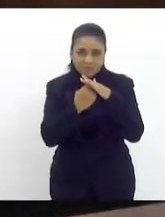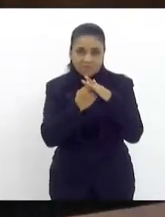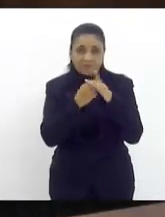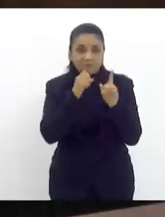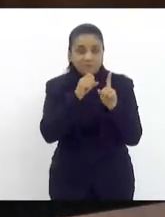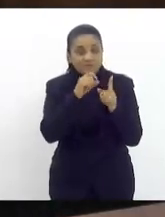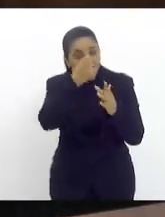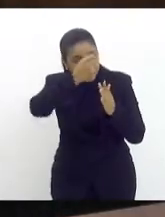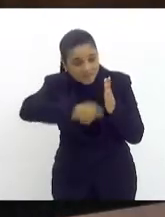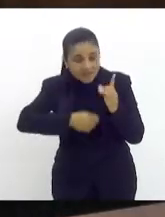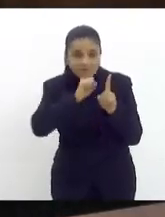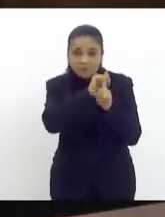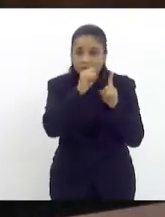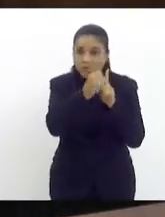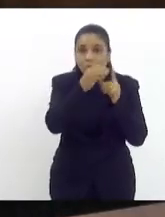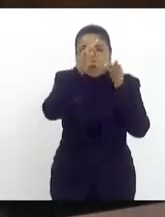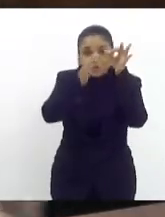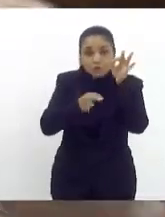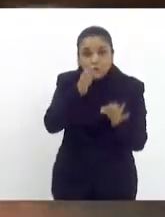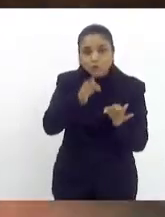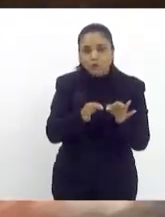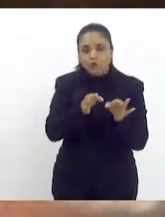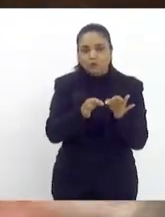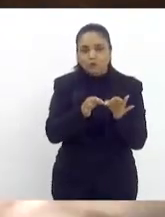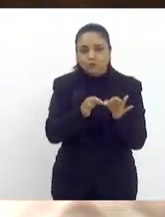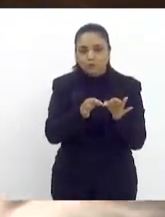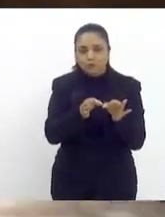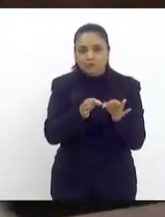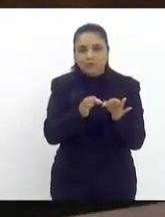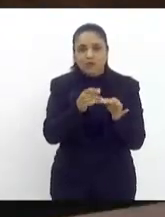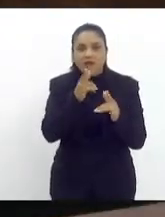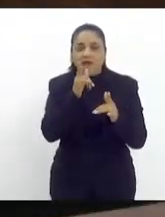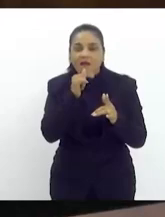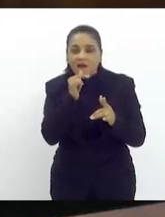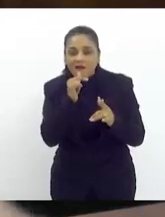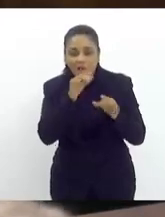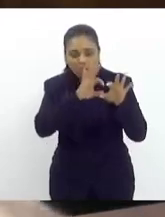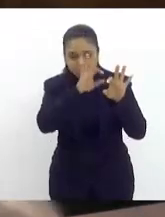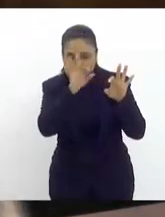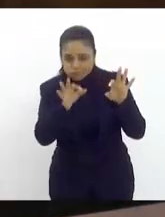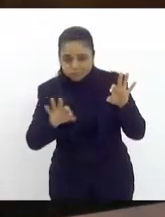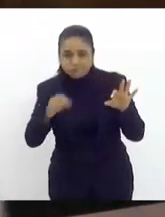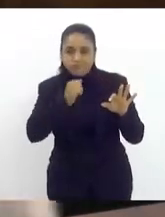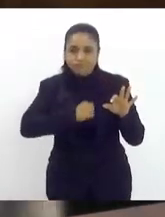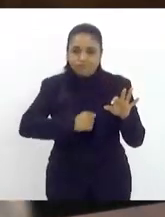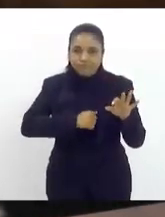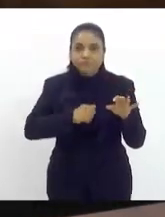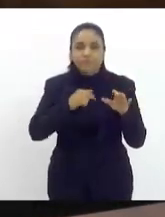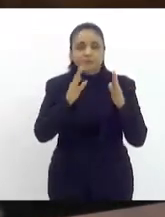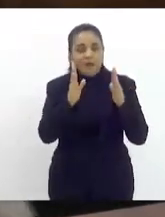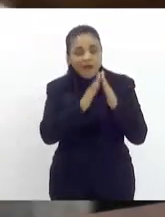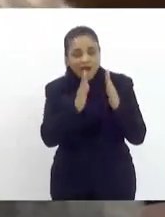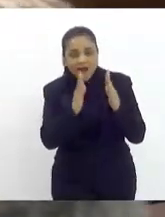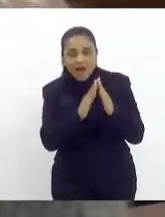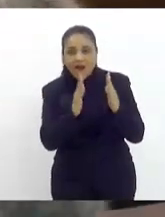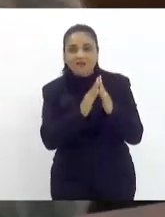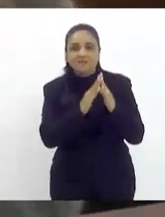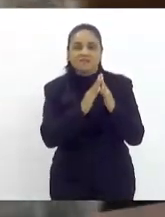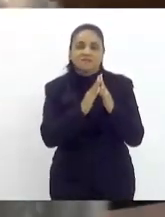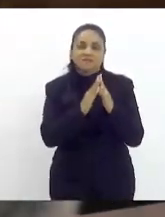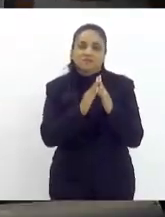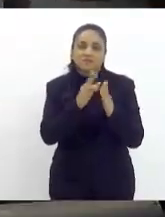a forma mais justa de você garantir a água na torneira, na casa do povo da nossa região da Zona Oeste da Baixada